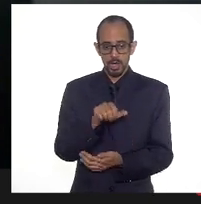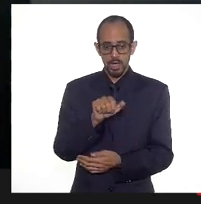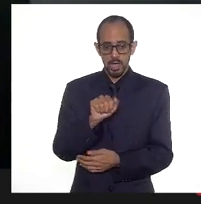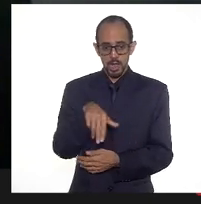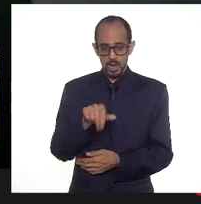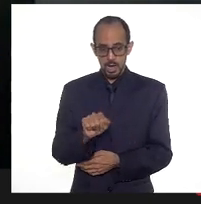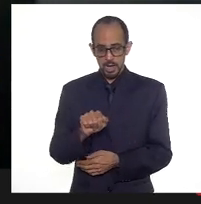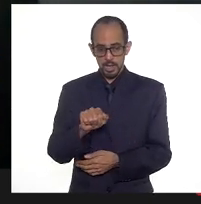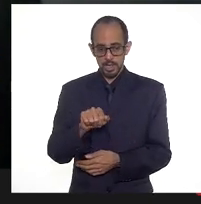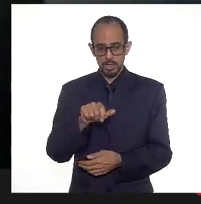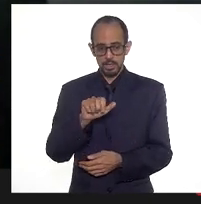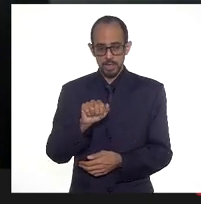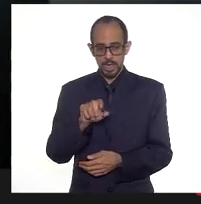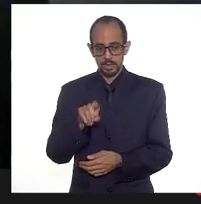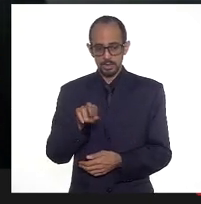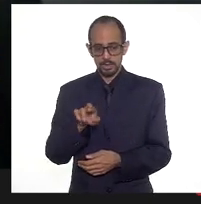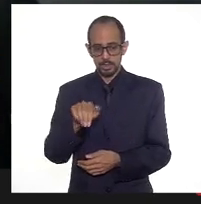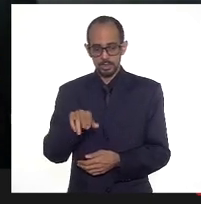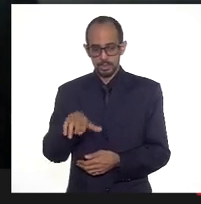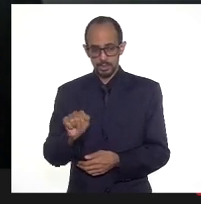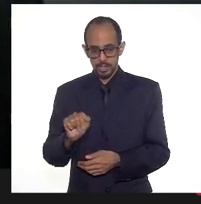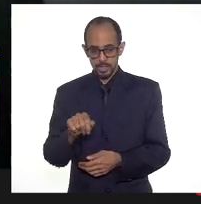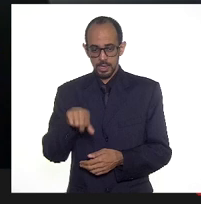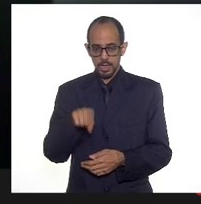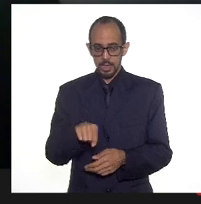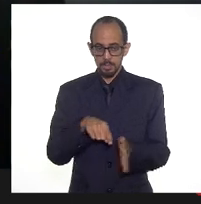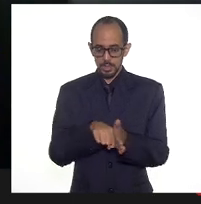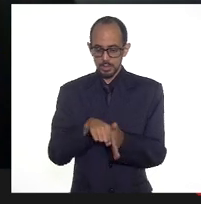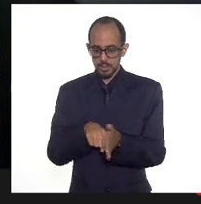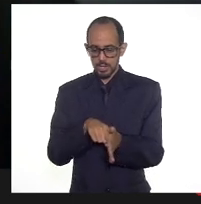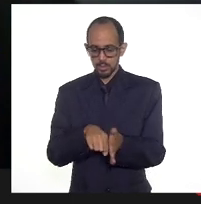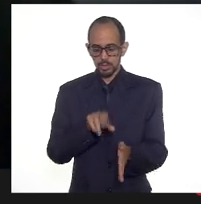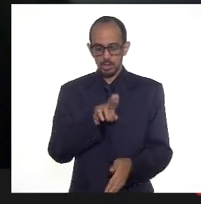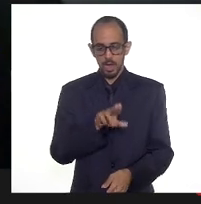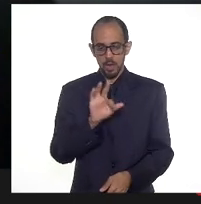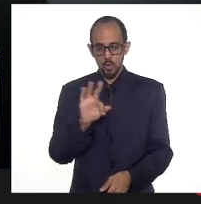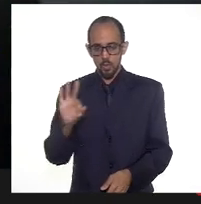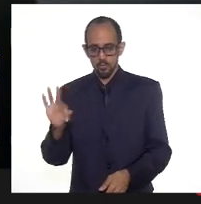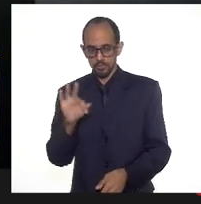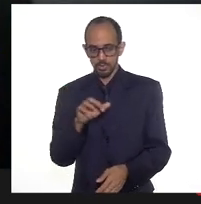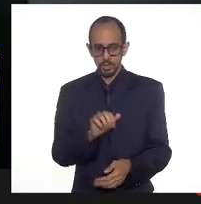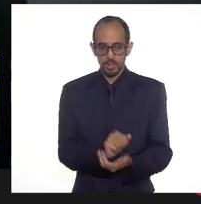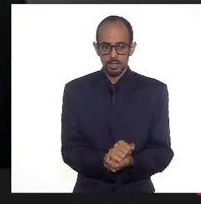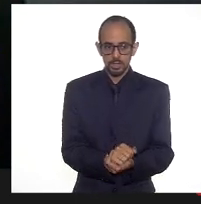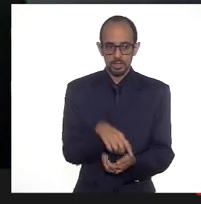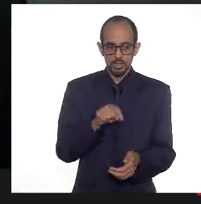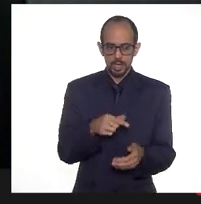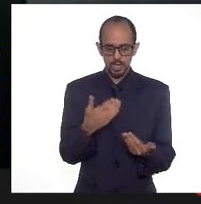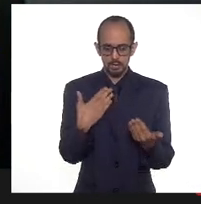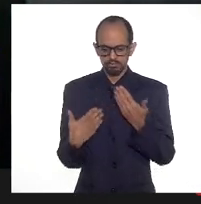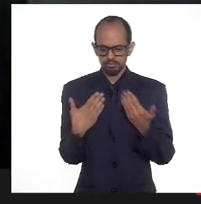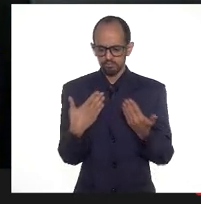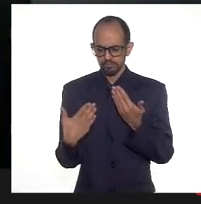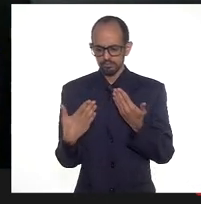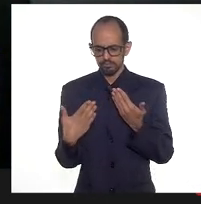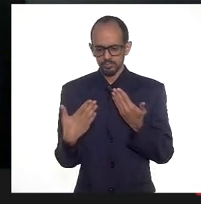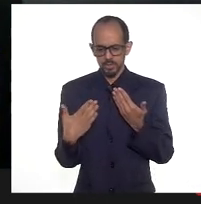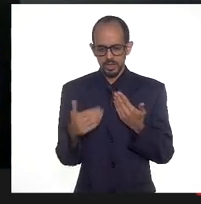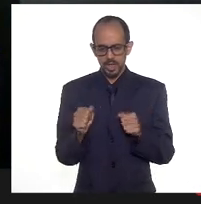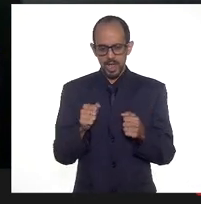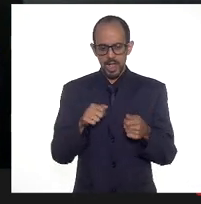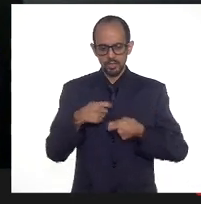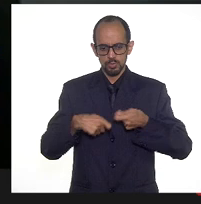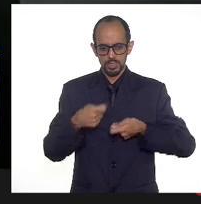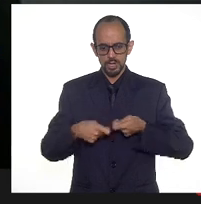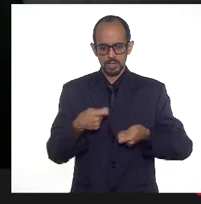ambas pesquisadoras da UFF, do Instituto Comparado de Administração de Conflitos. Nesse momento,